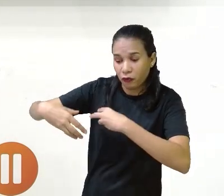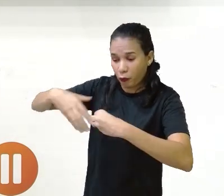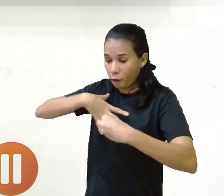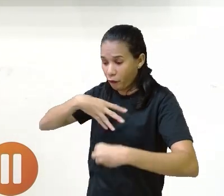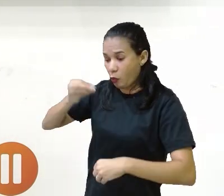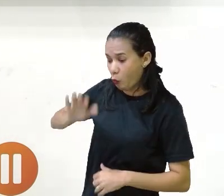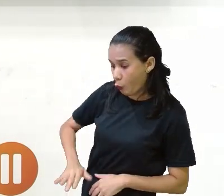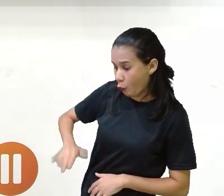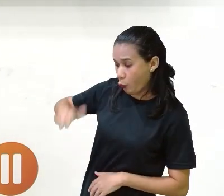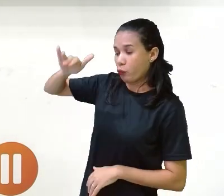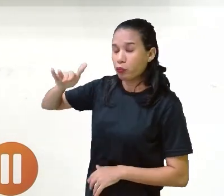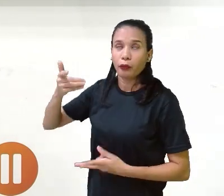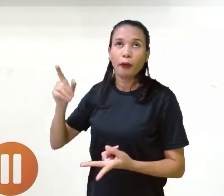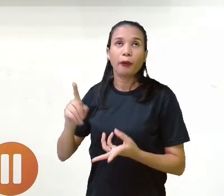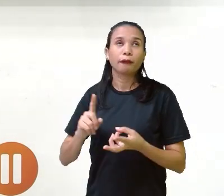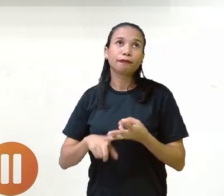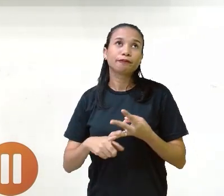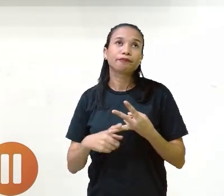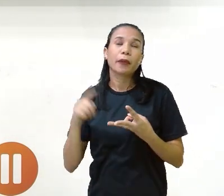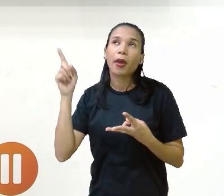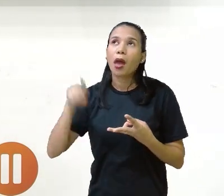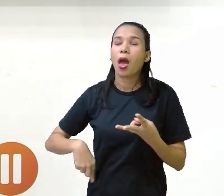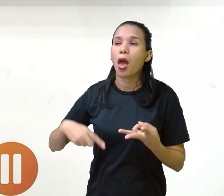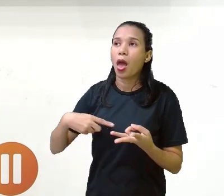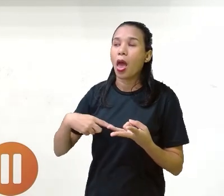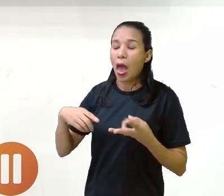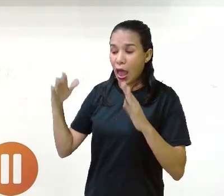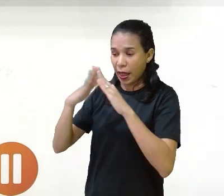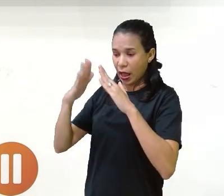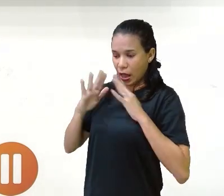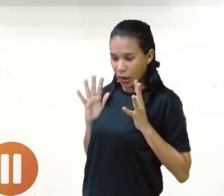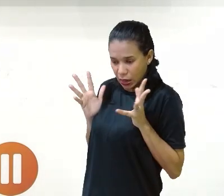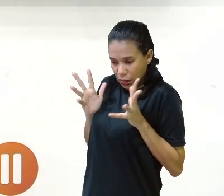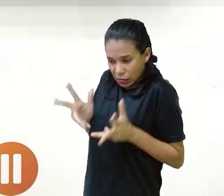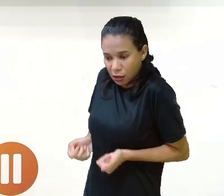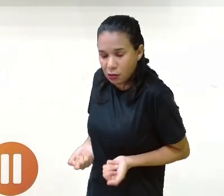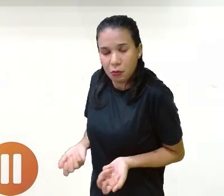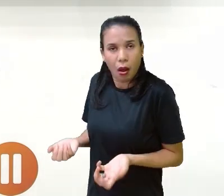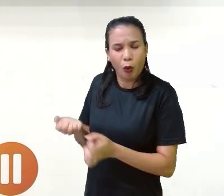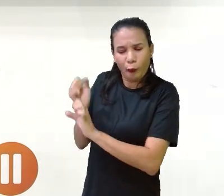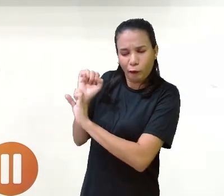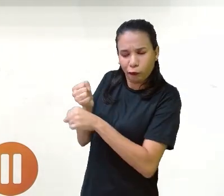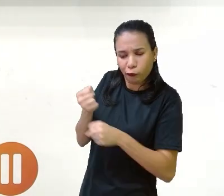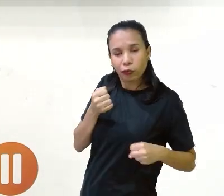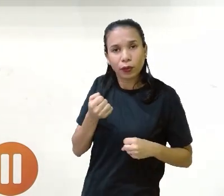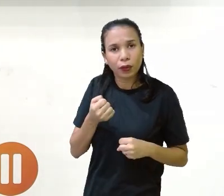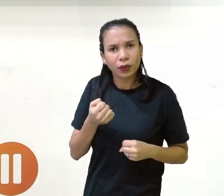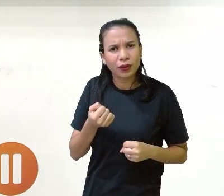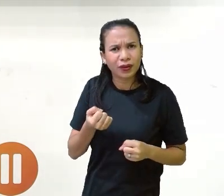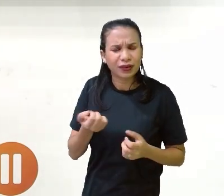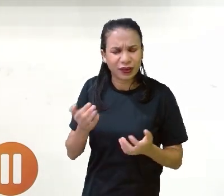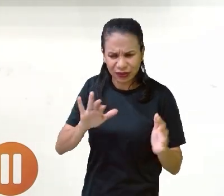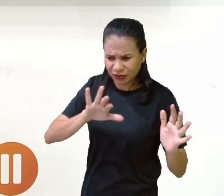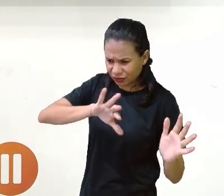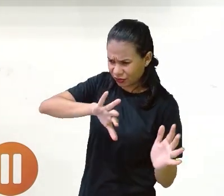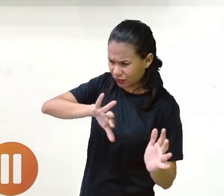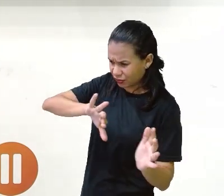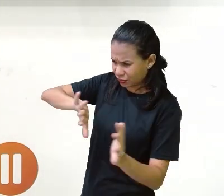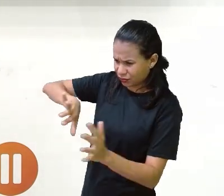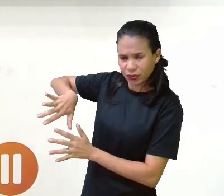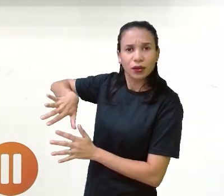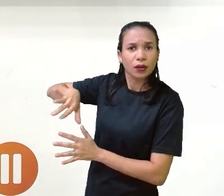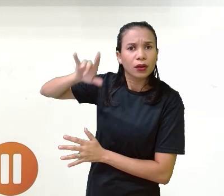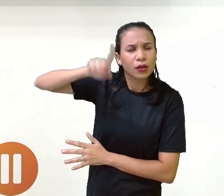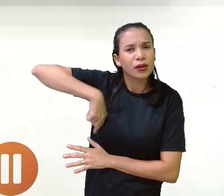filhos. O papel da mulher é limpar a casa. Você certamente me diria isso,